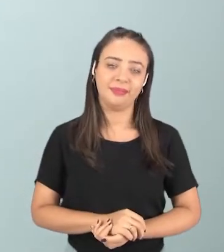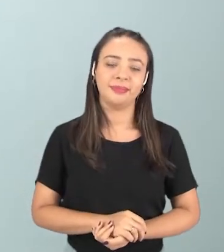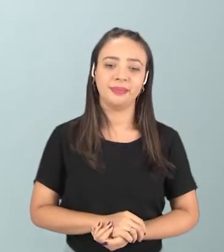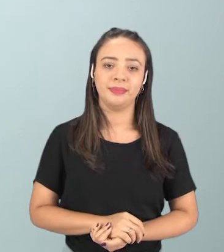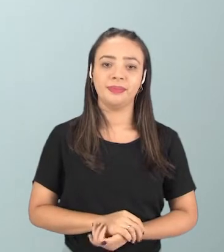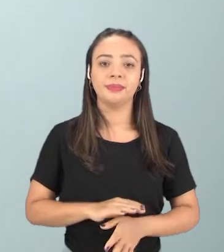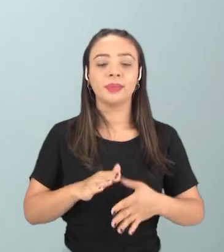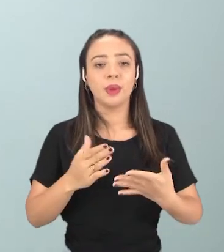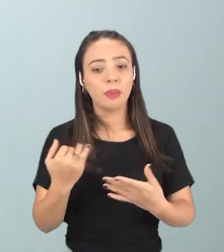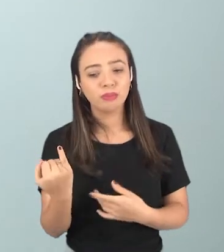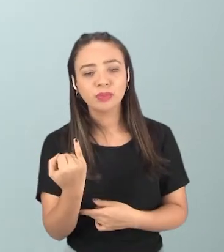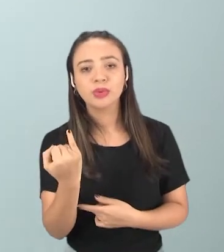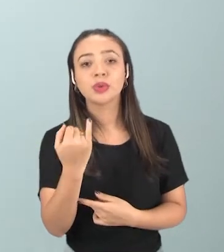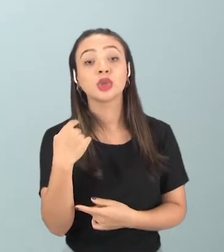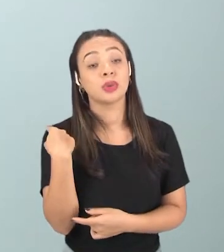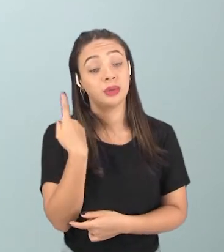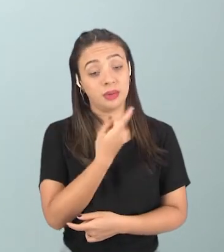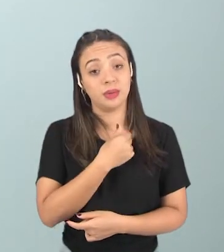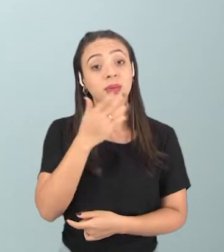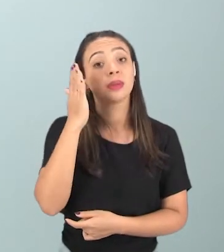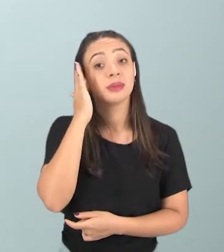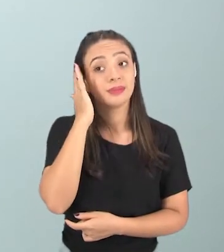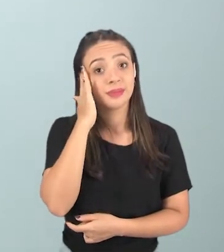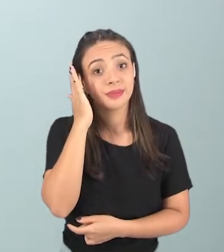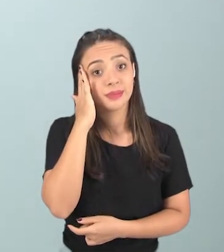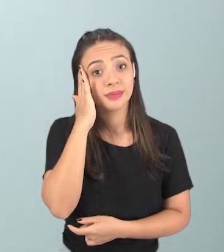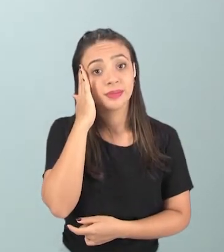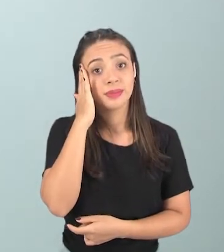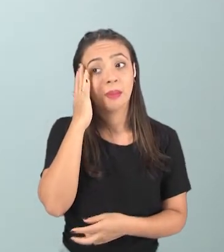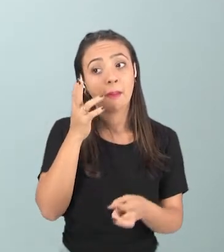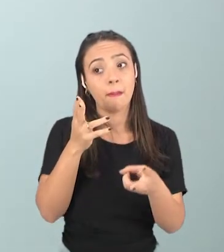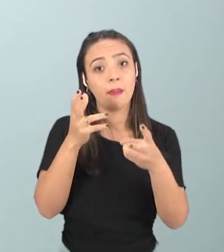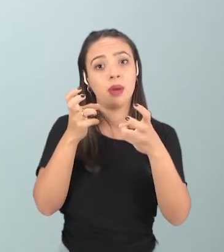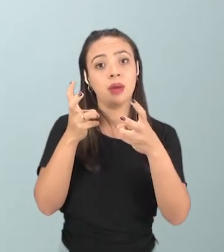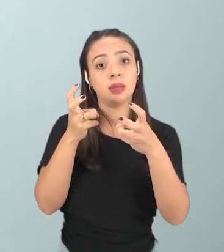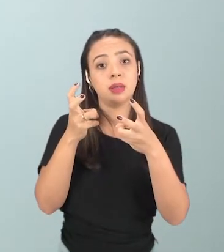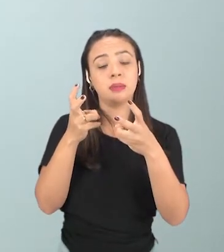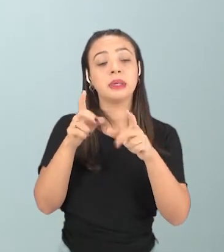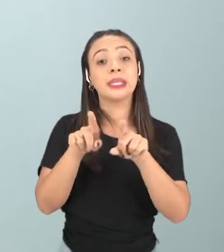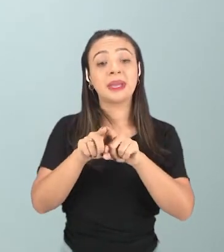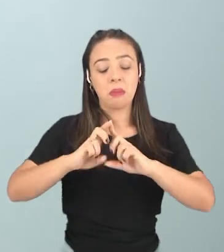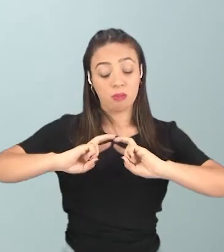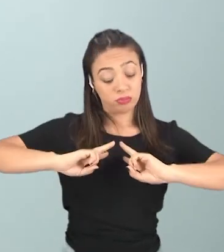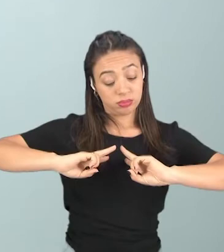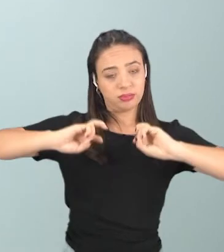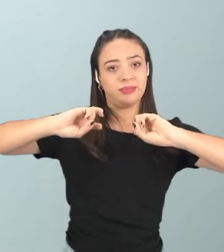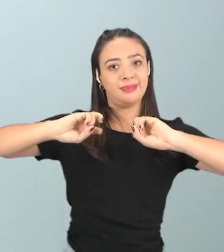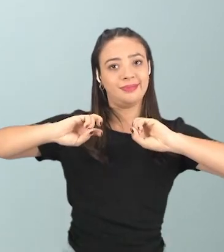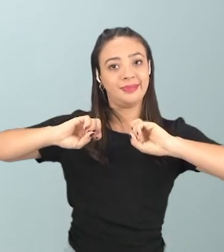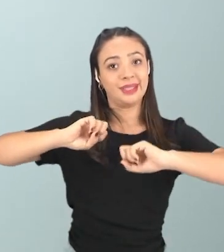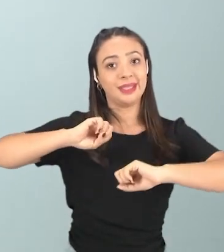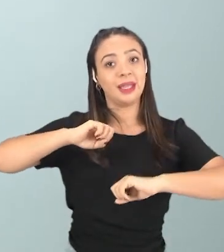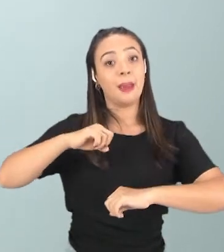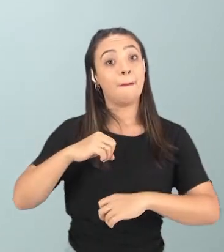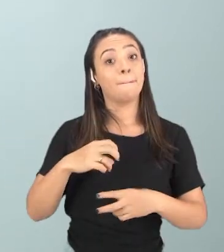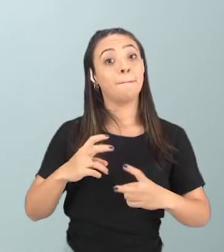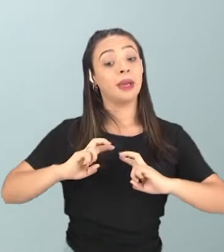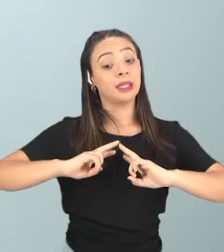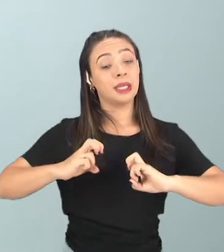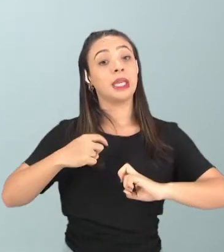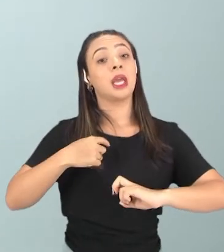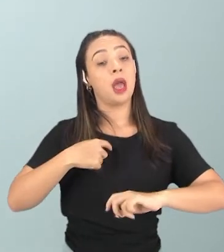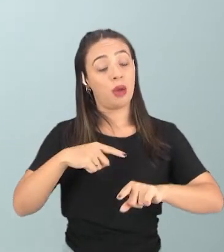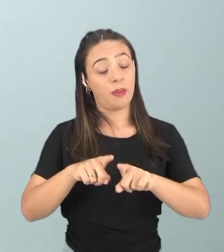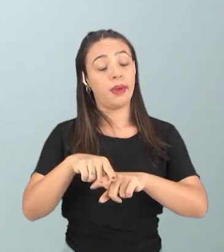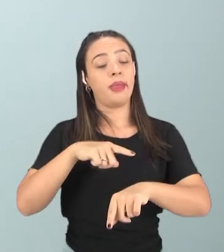manifesta. Então é importante que nós saibamos escutar, saibamos olhar para dentro de nós, saibamos reconhecer, porque